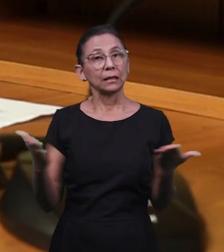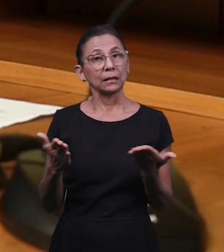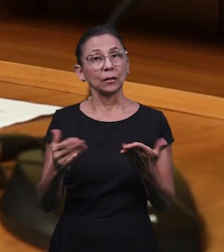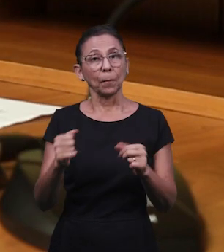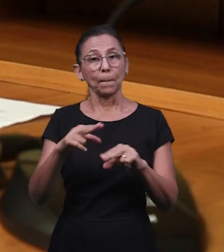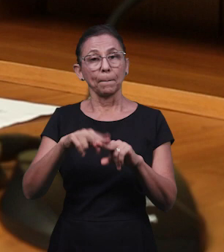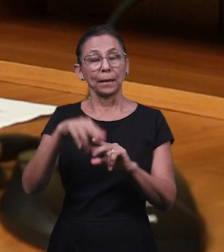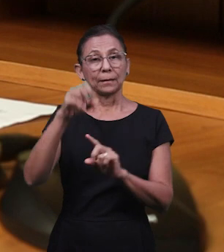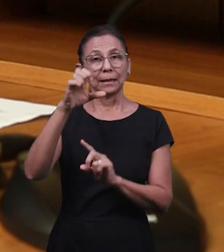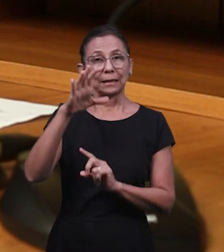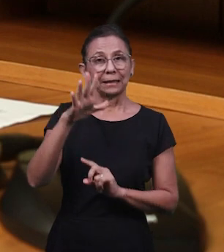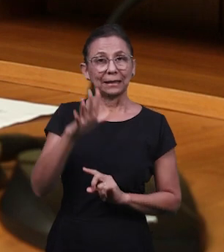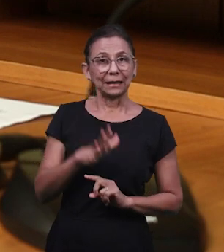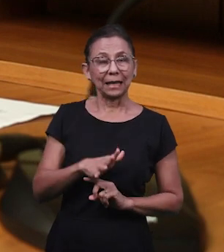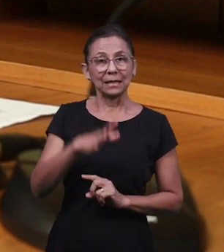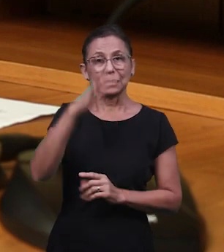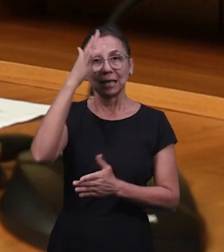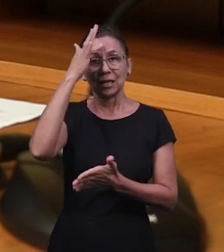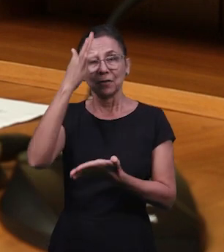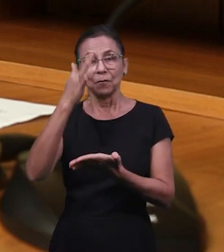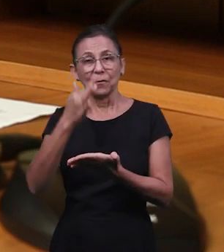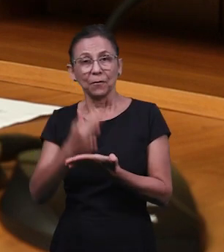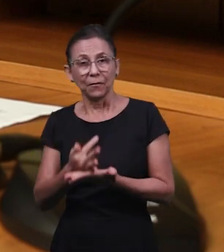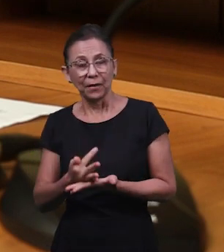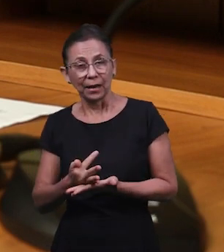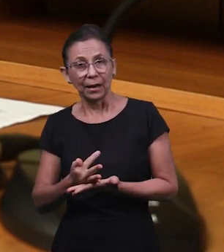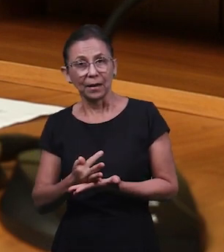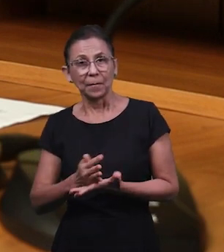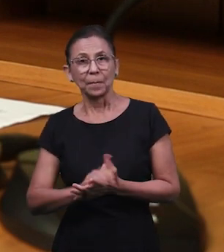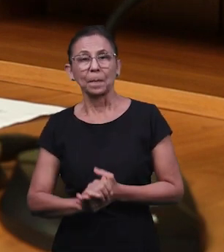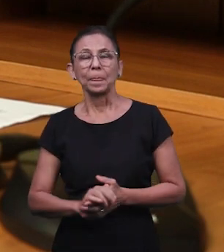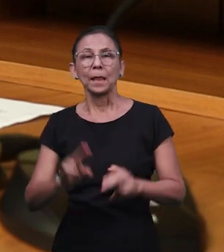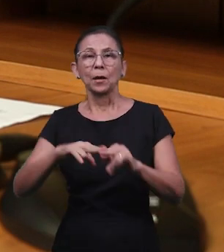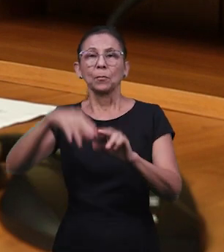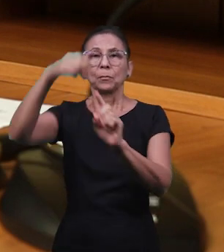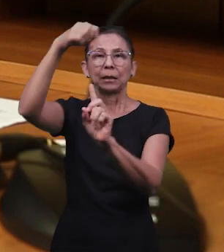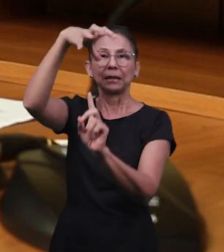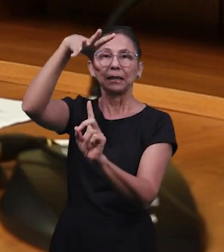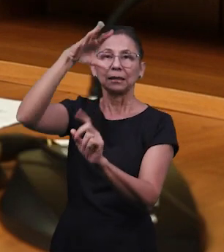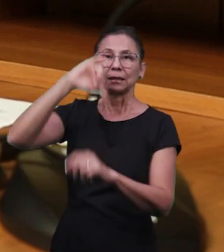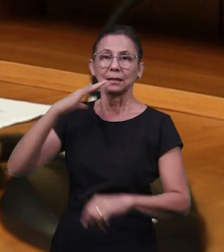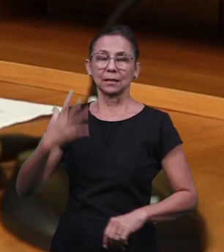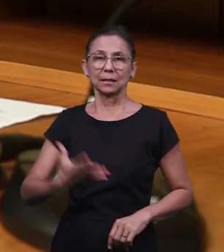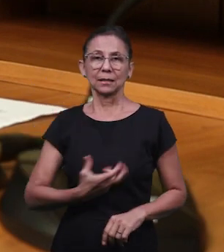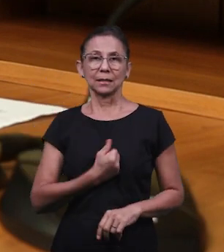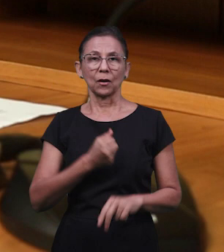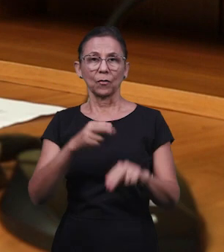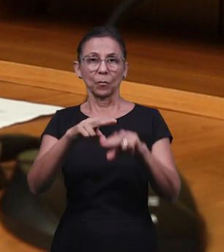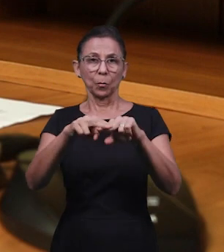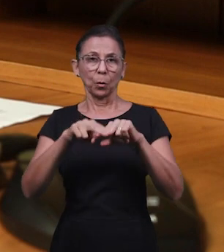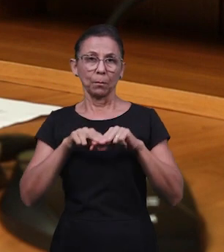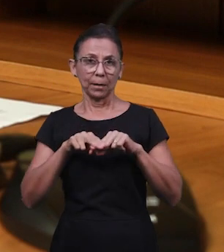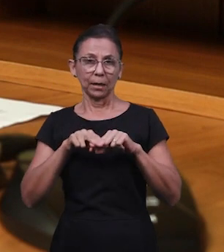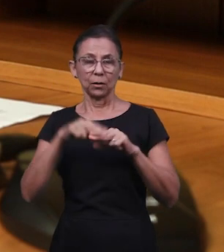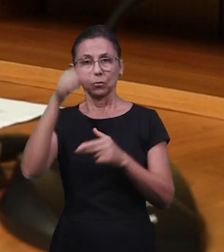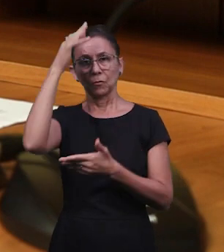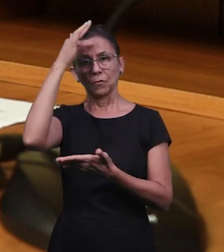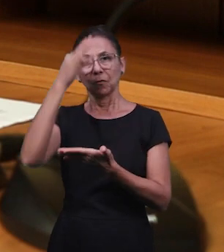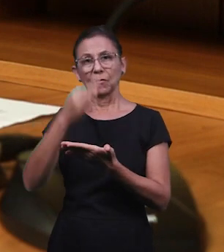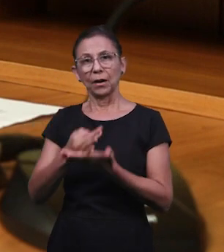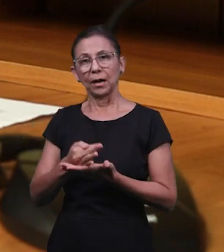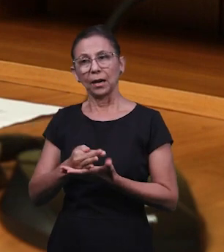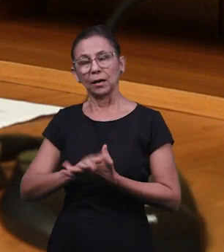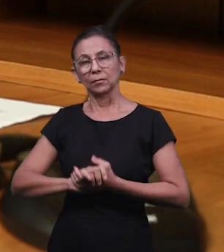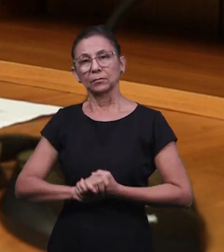salvos, mediante a fé. Quer dizer, o que é que foi colocado diante de Deus para que sejamos